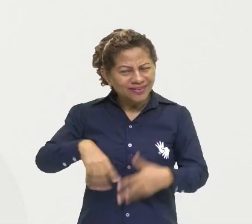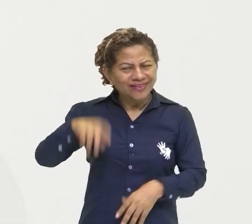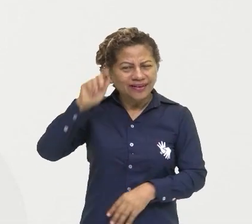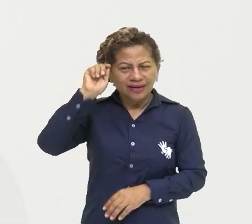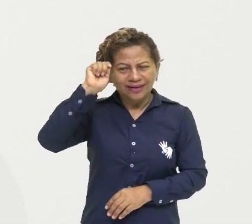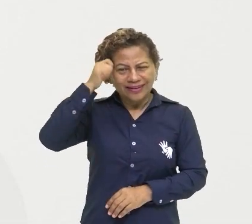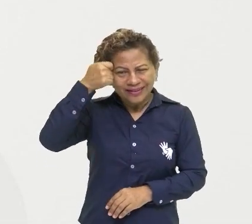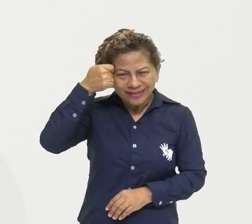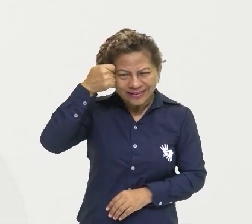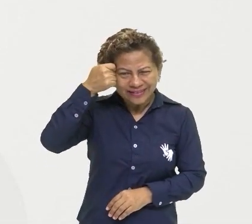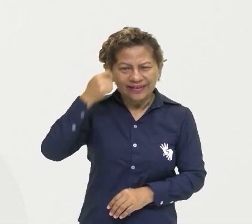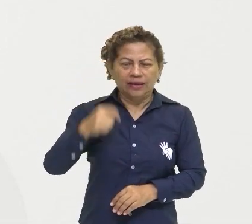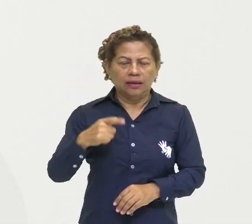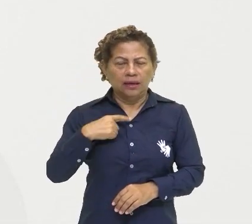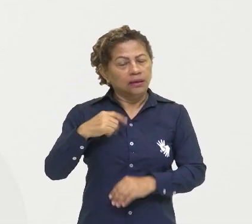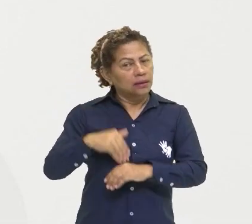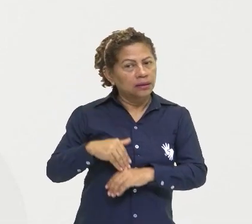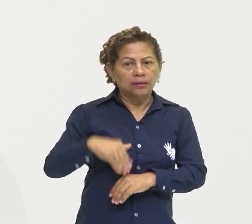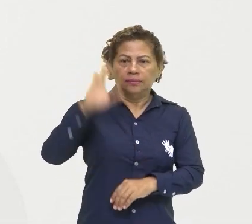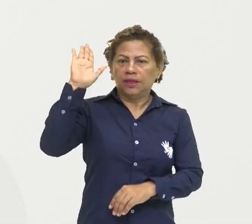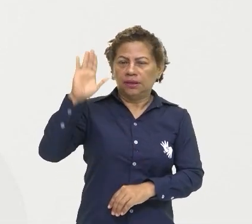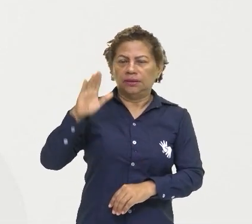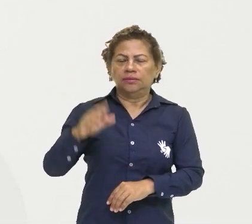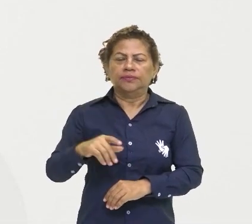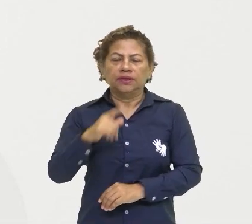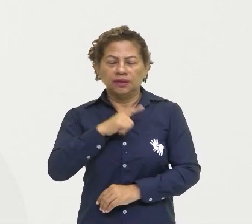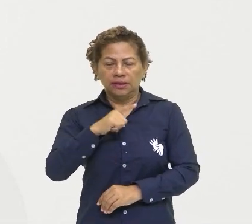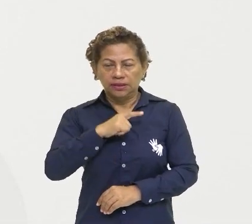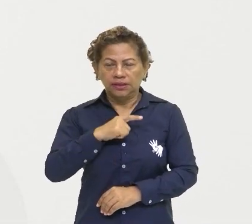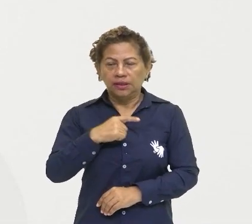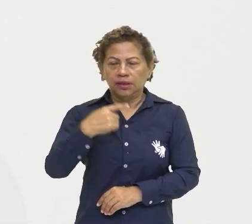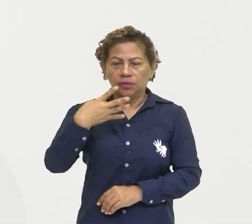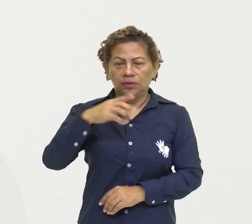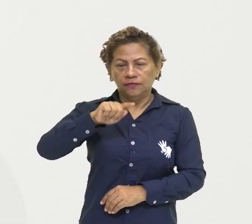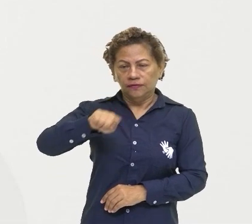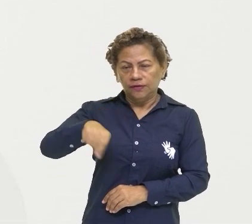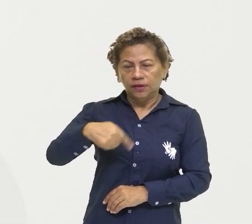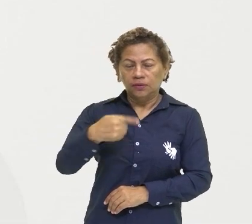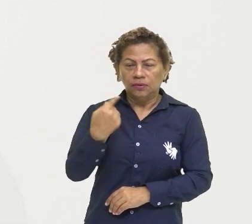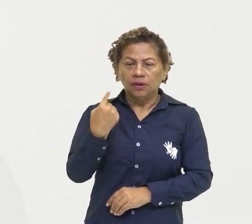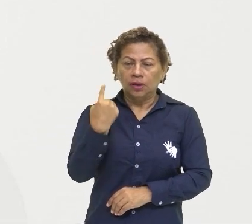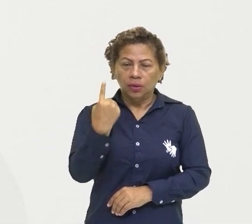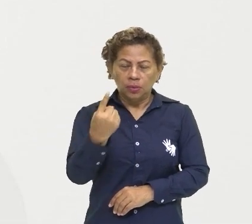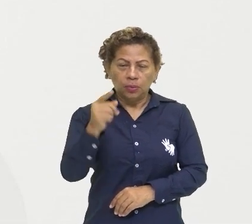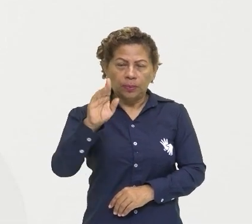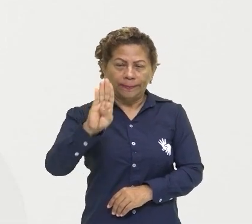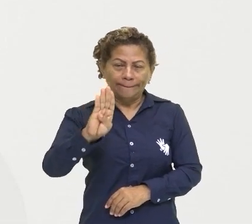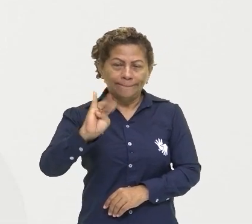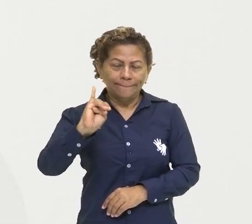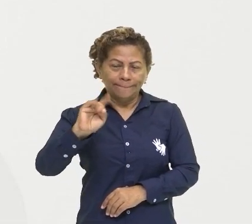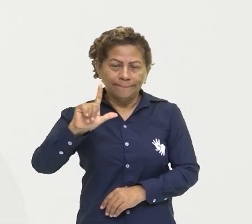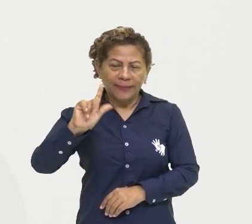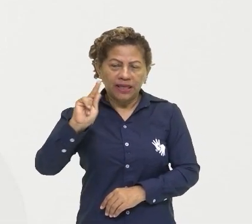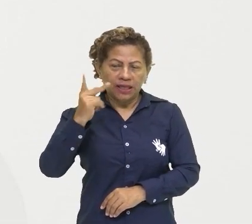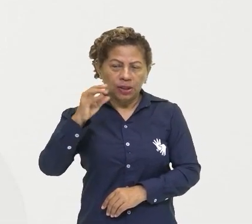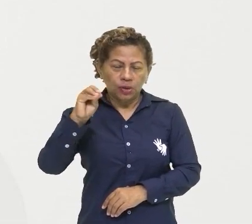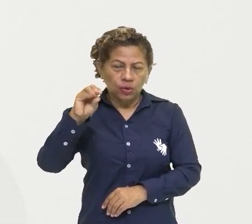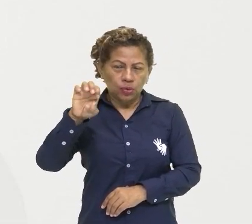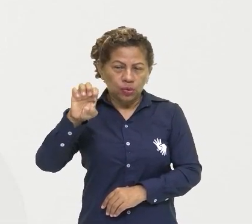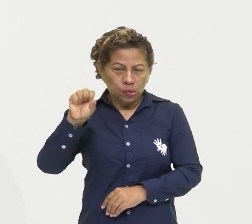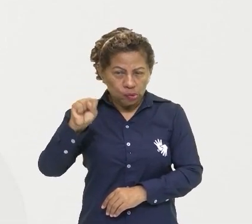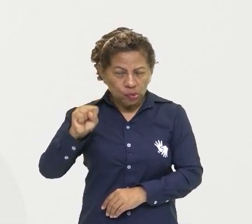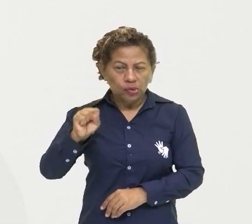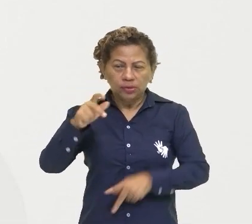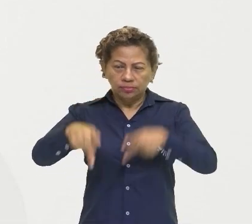populacional. Nós temos na Ásia cerca de 4,1 bilhões de habitantes e isso representa